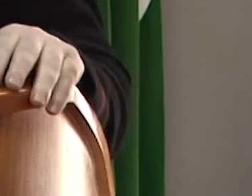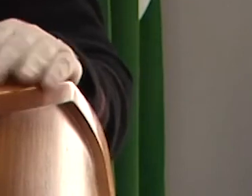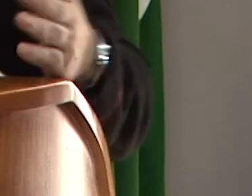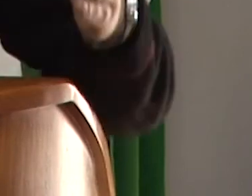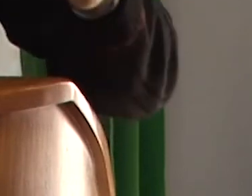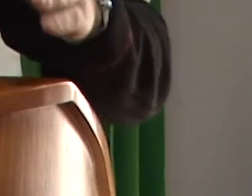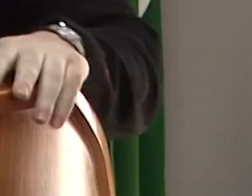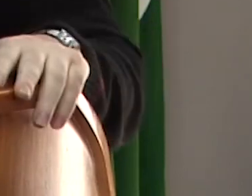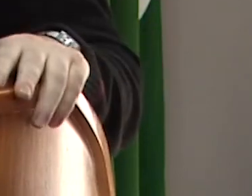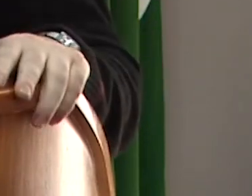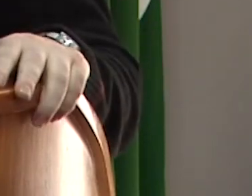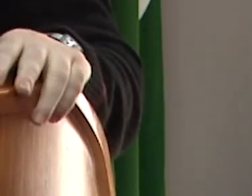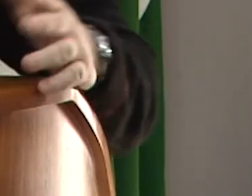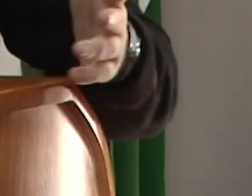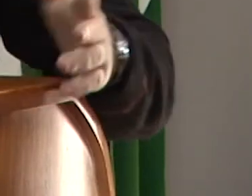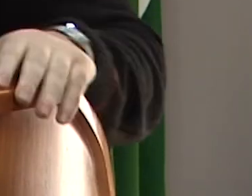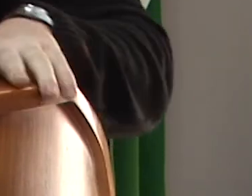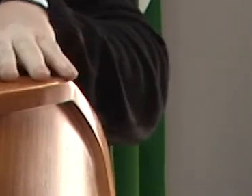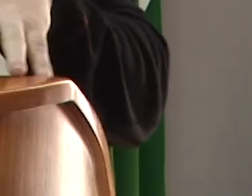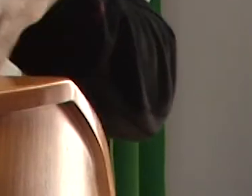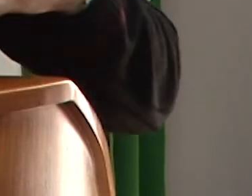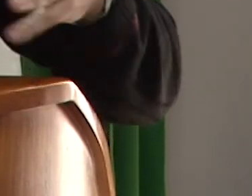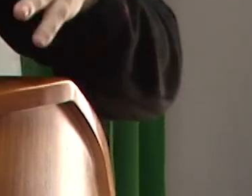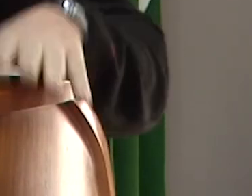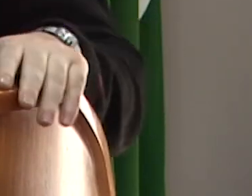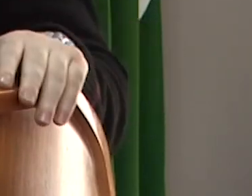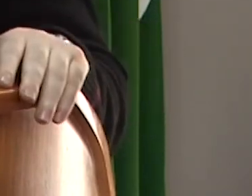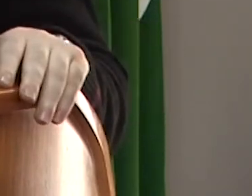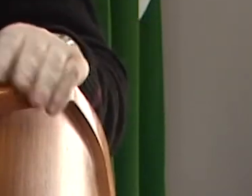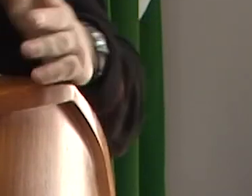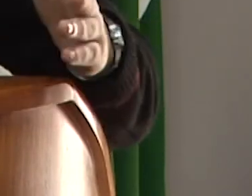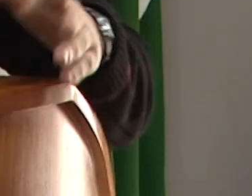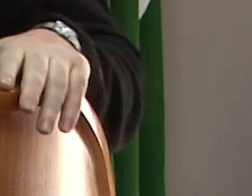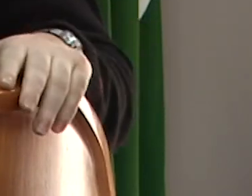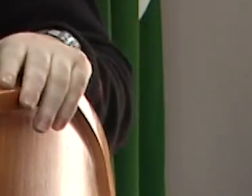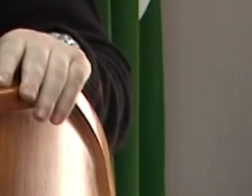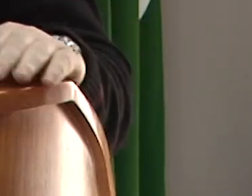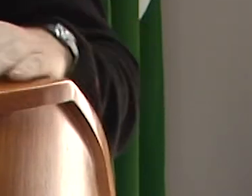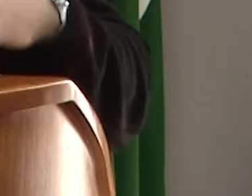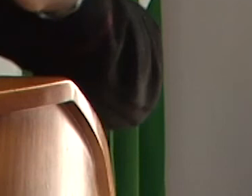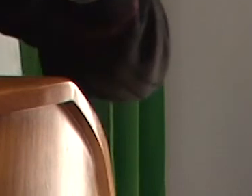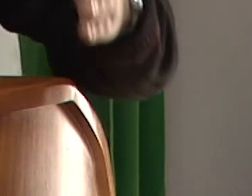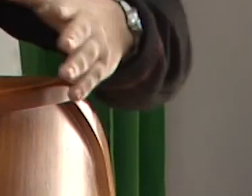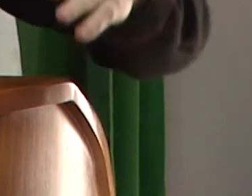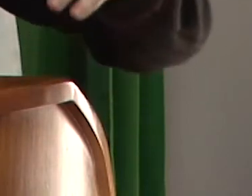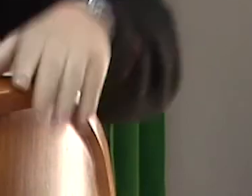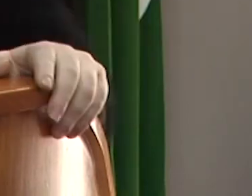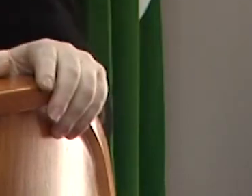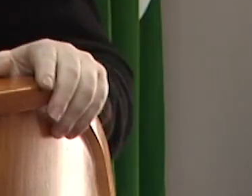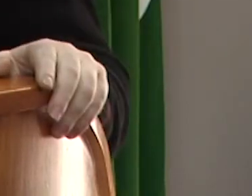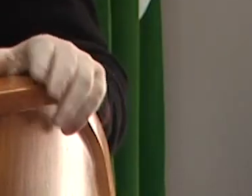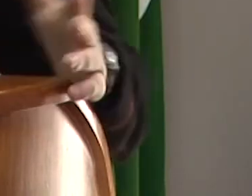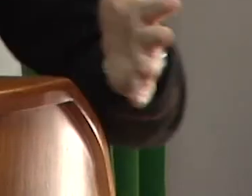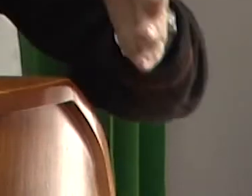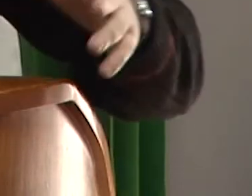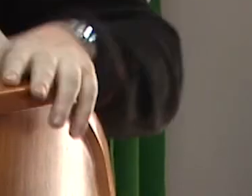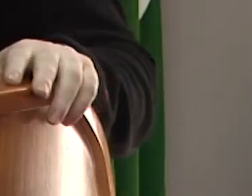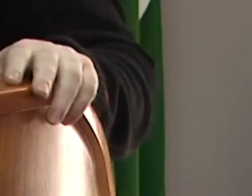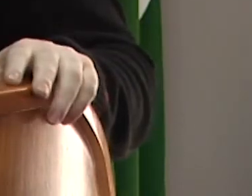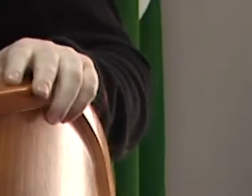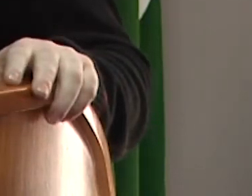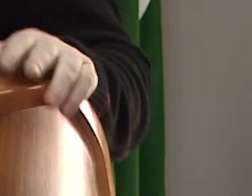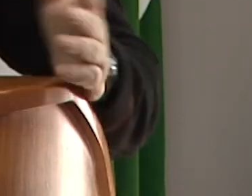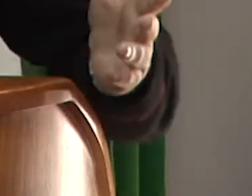nossa tristeza ainda, pois estamos ainda partidariamente falando sem rumo devido a